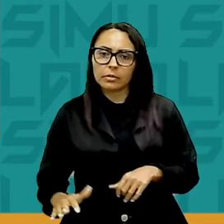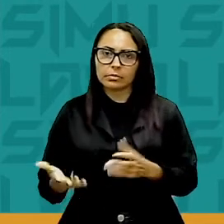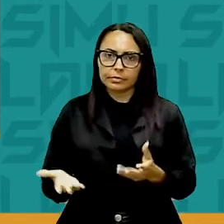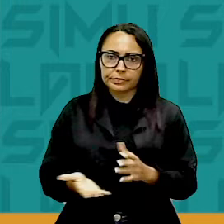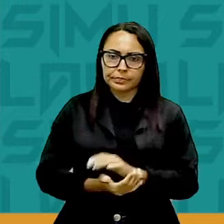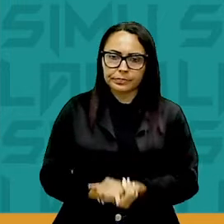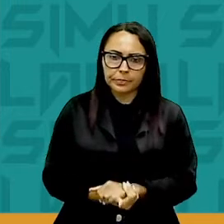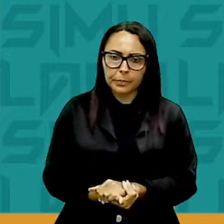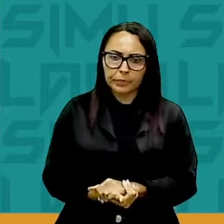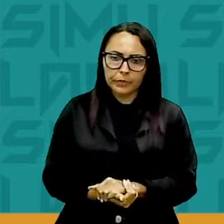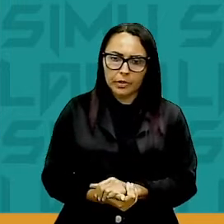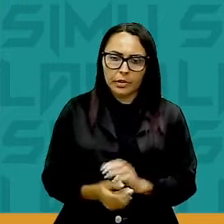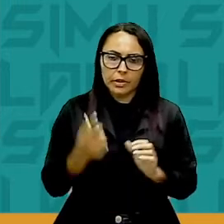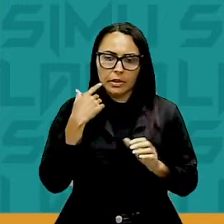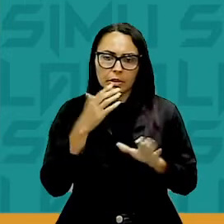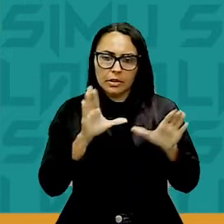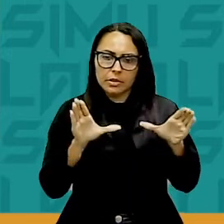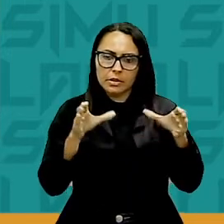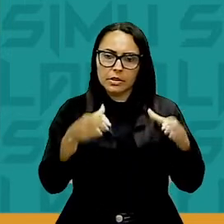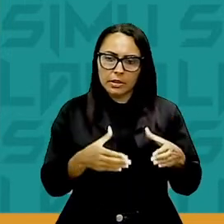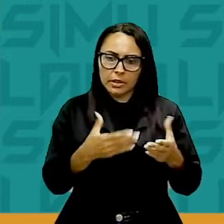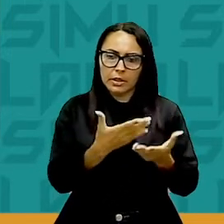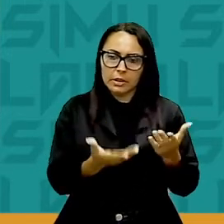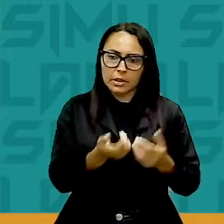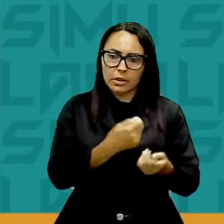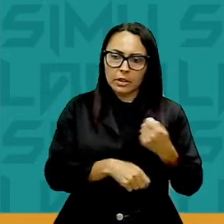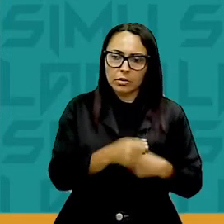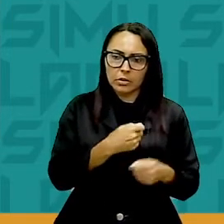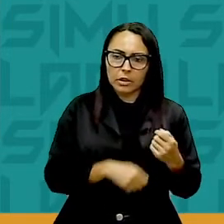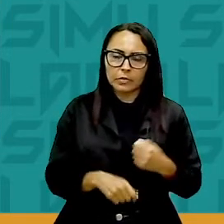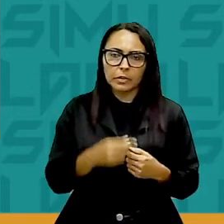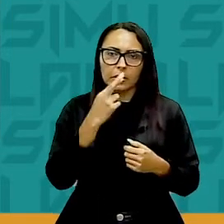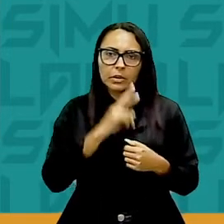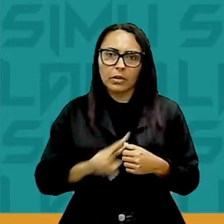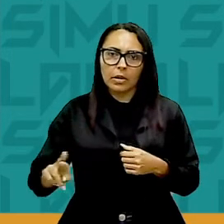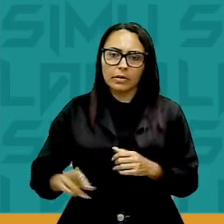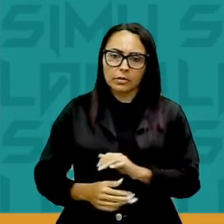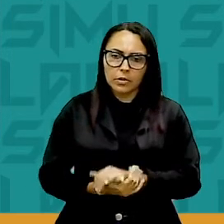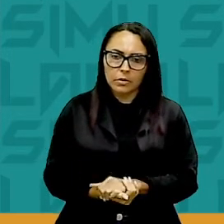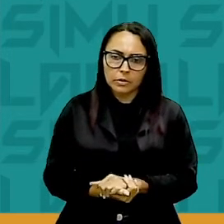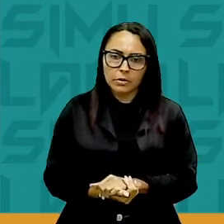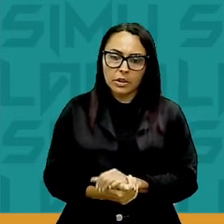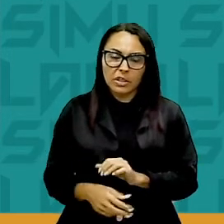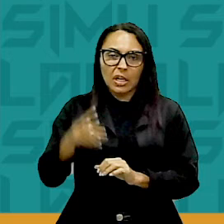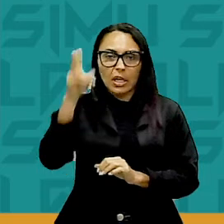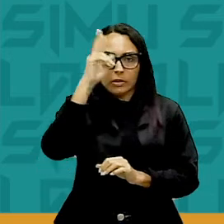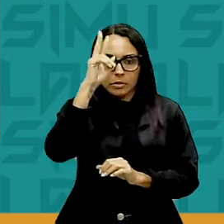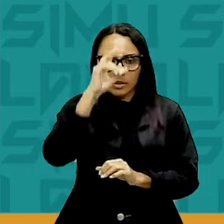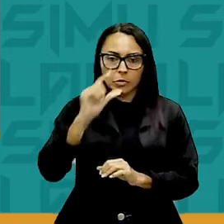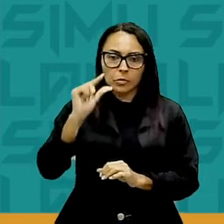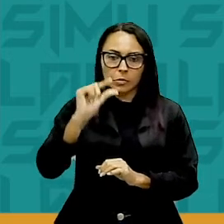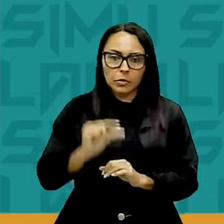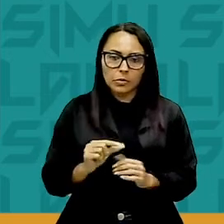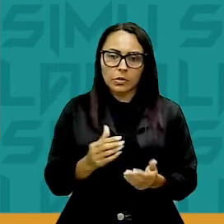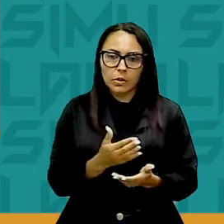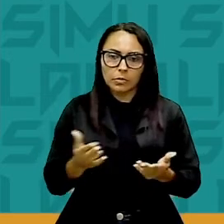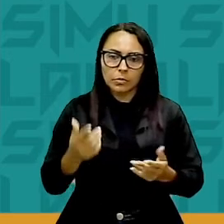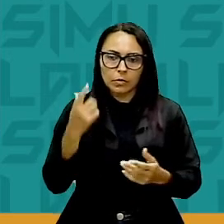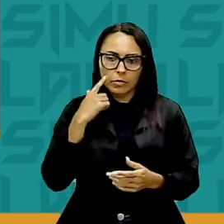isso? Centralização econômica e pregação religiosa. Aí me lembra um pouquinho a questão da filosofia